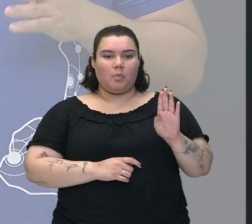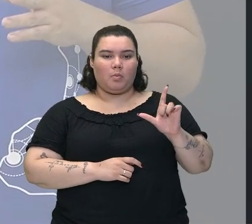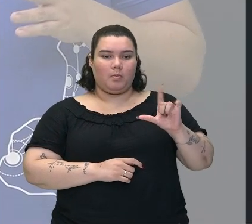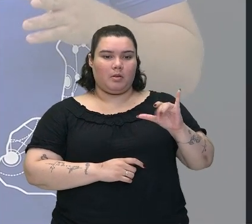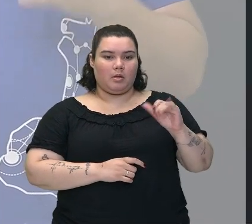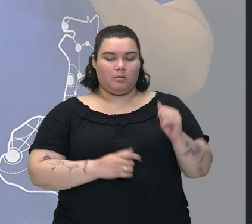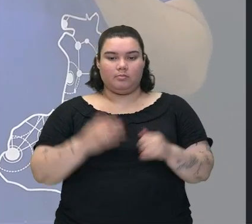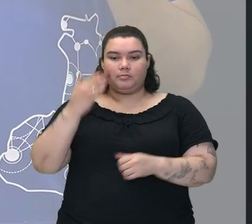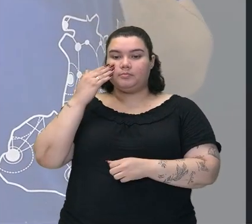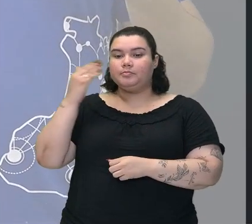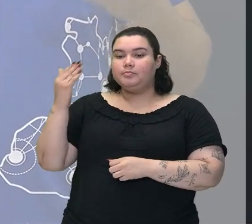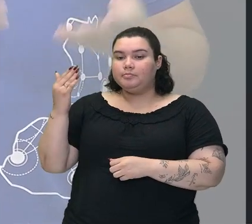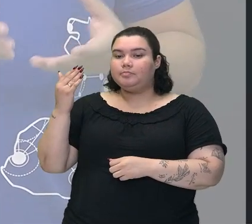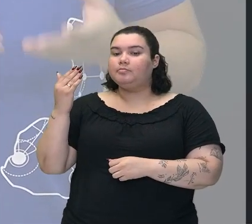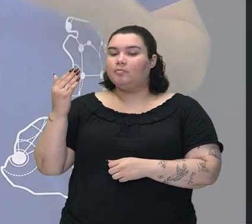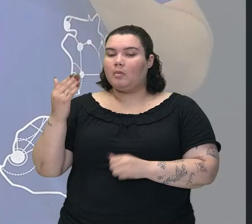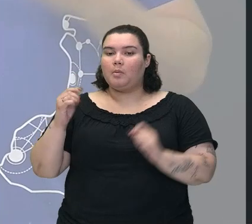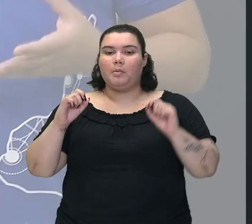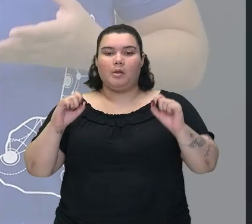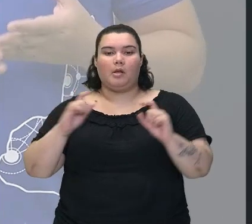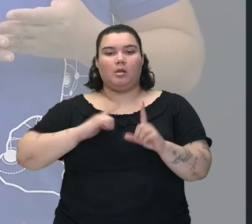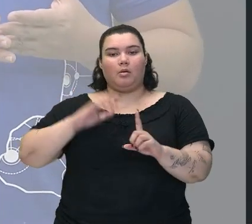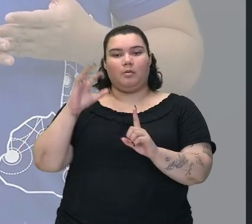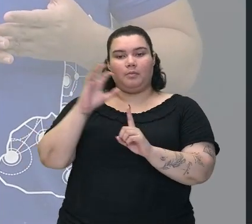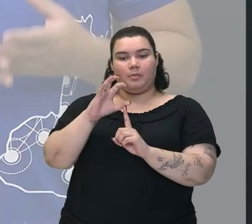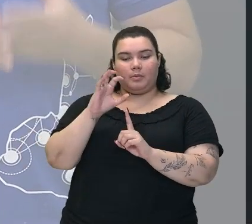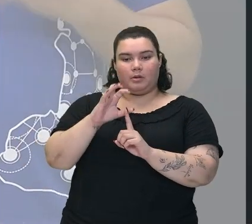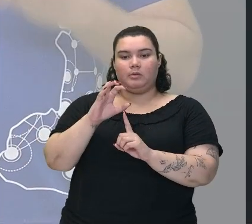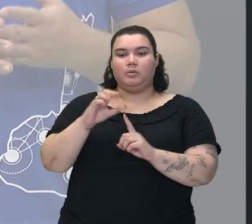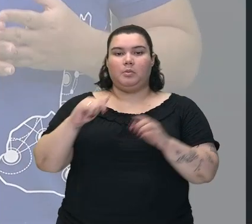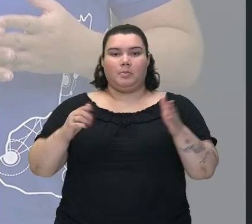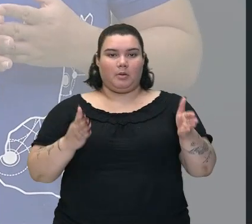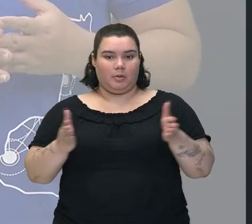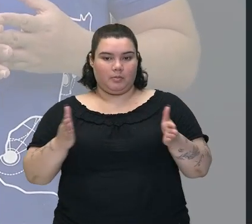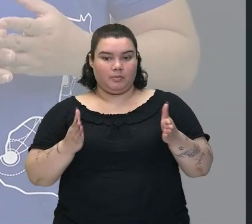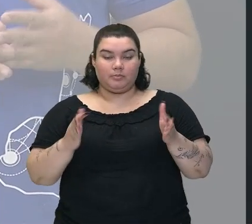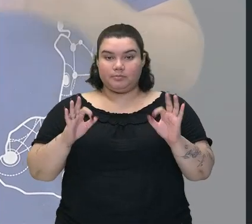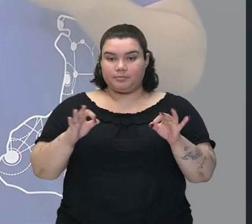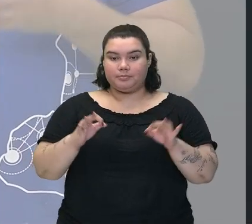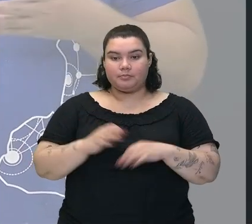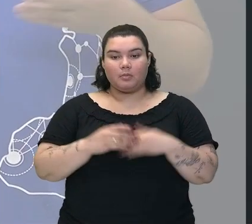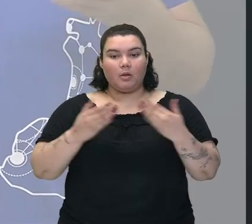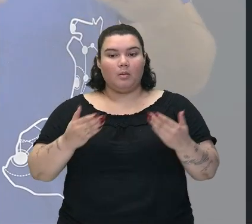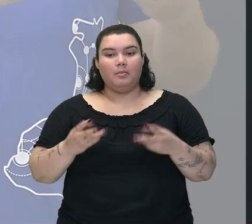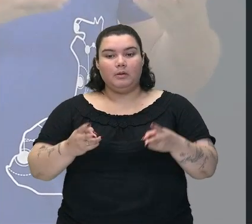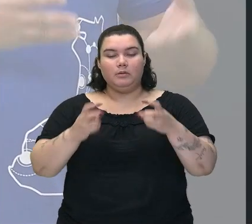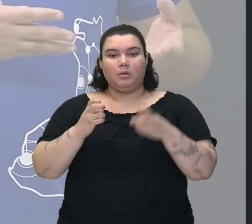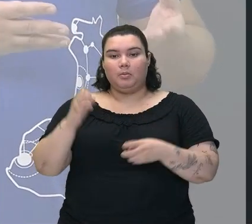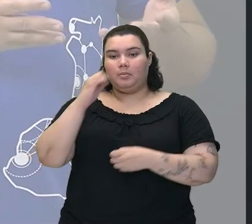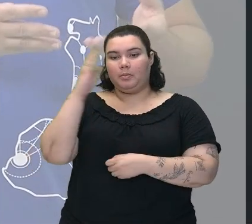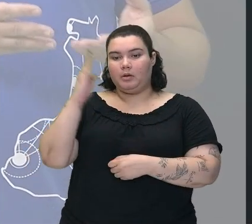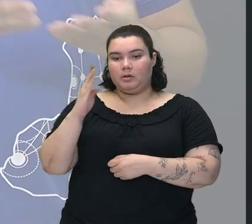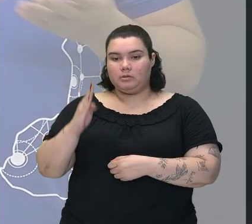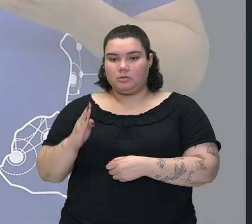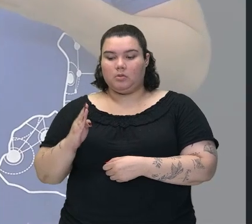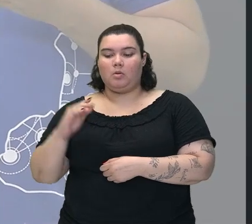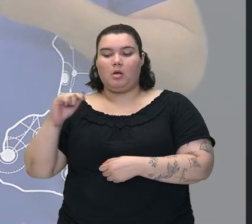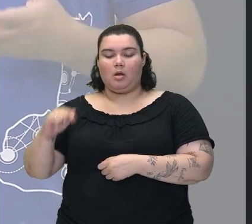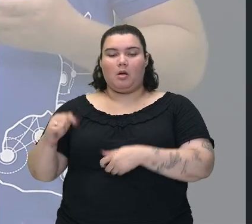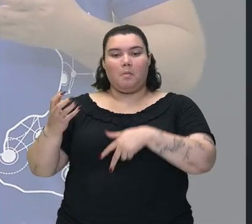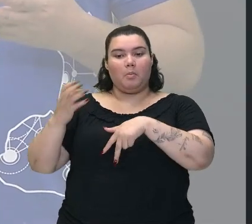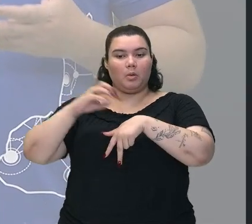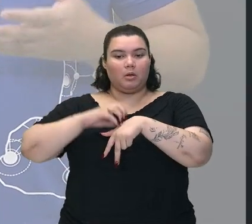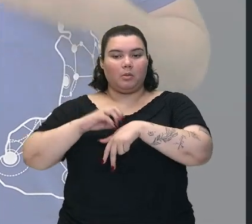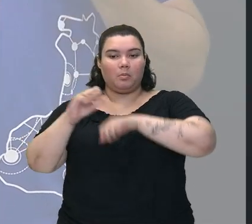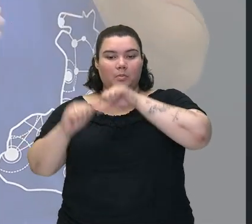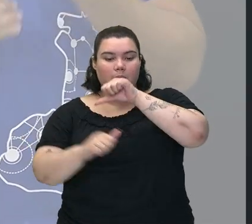em que nós vamos ter aqui influenciando este período, certo? Então percebo que o Brasil deixa de ser uma monarquia, se